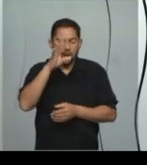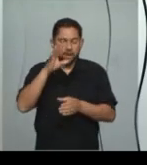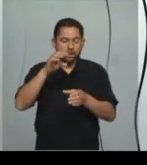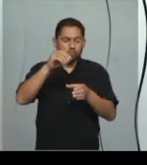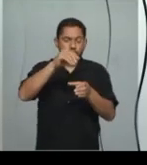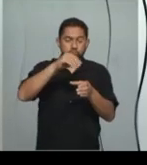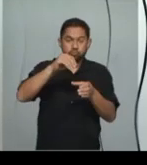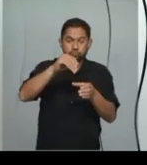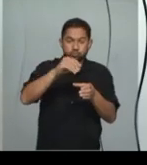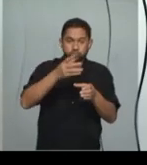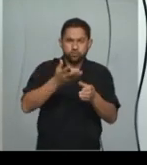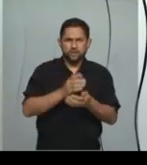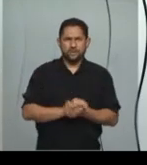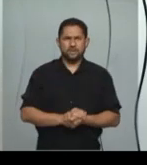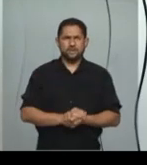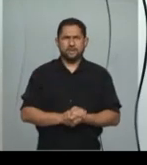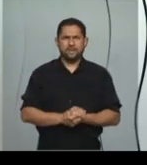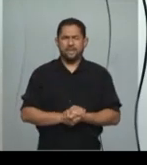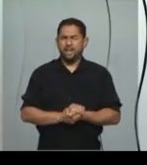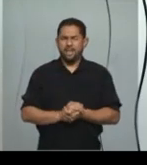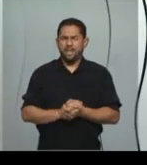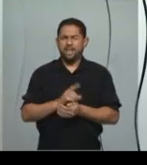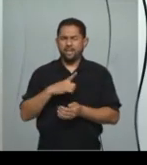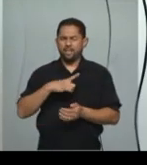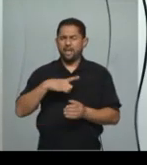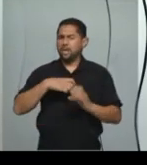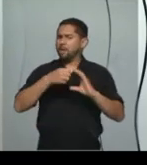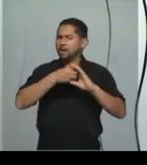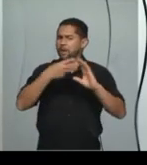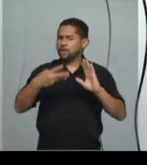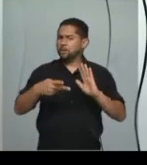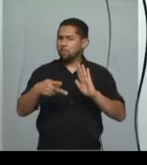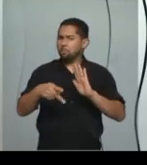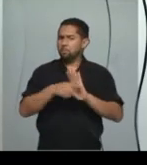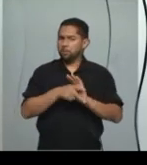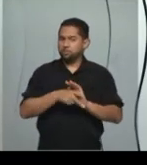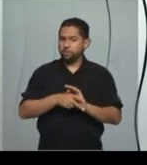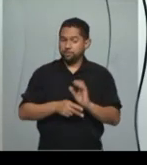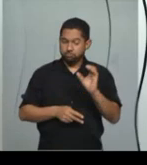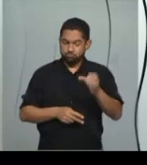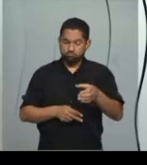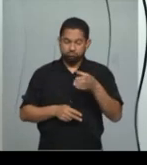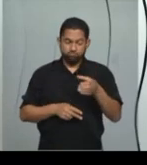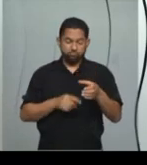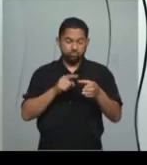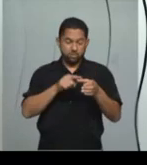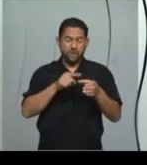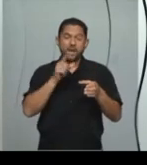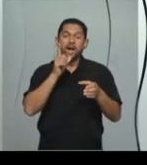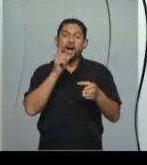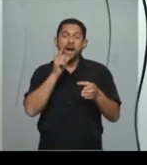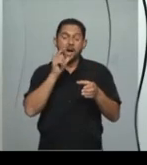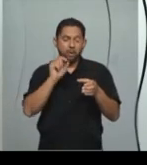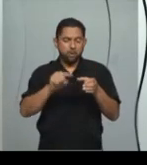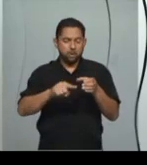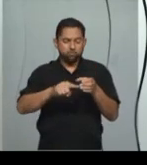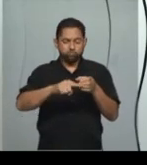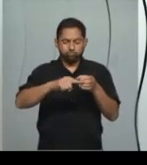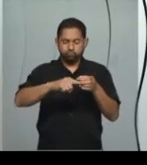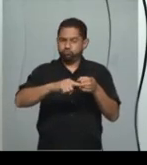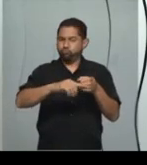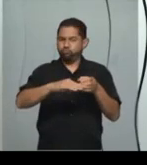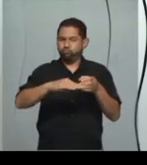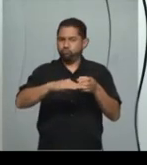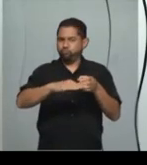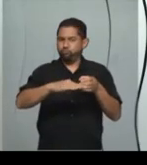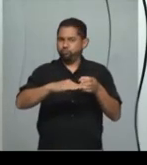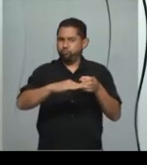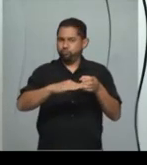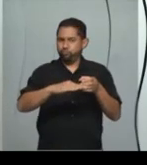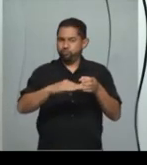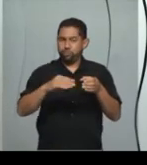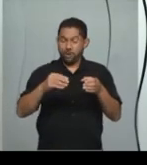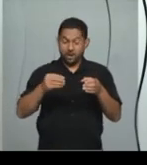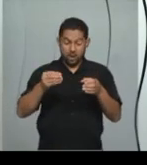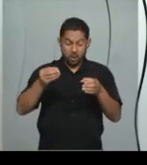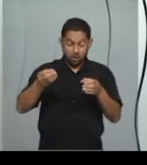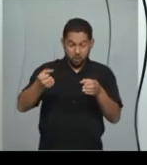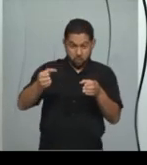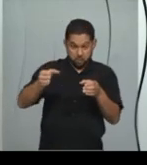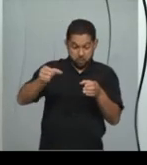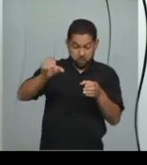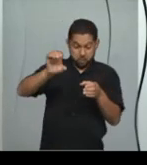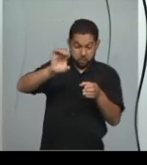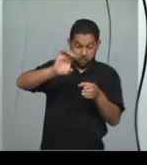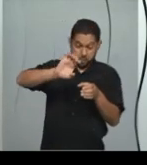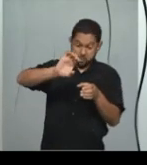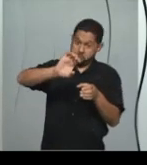supersaturada é uma situação muito específica. É quando eu aumento a possibilidade de solubilização ali